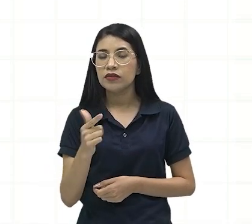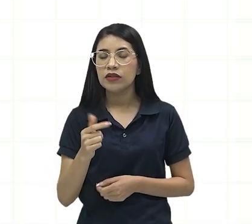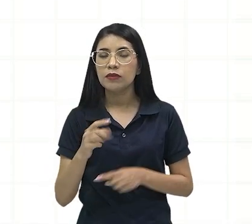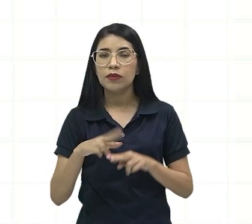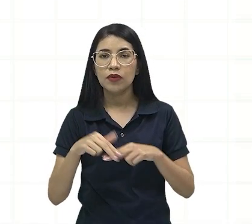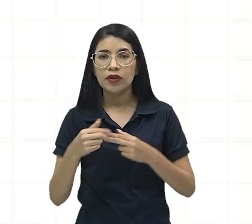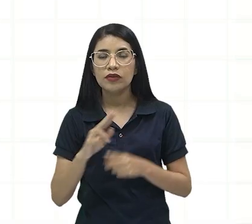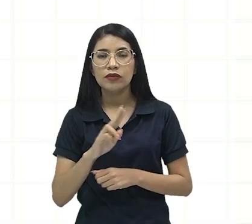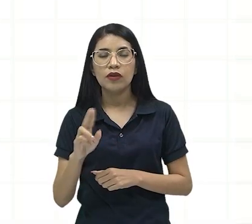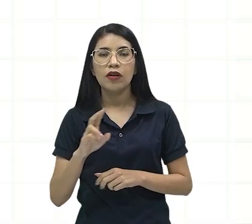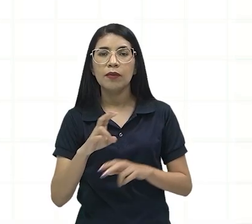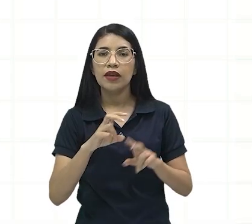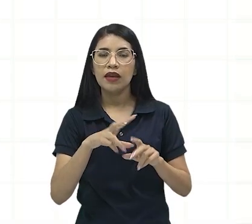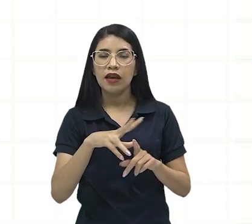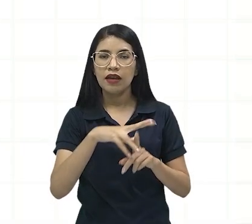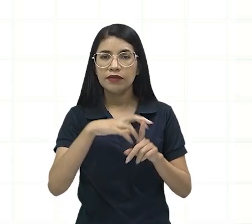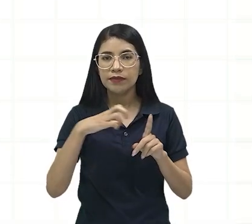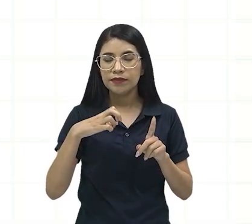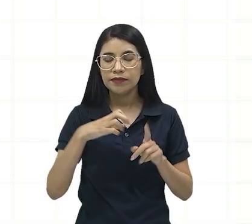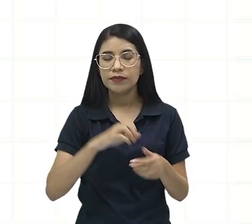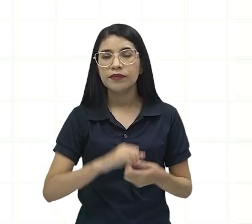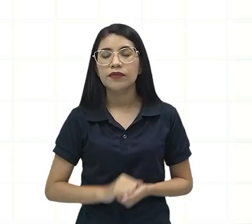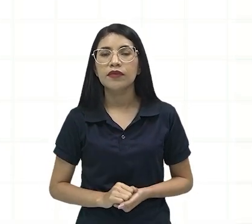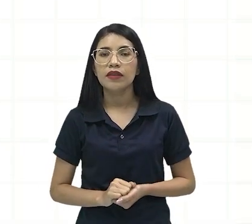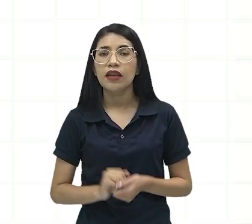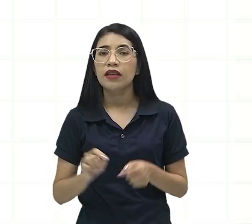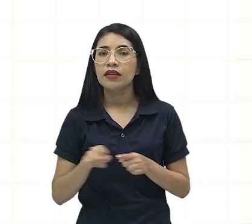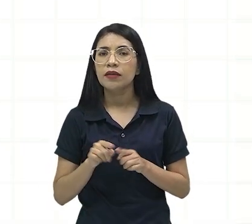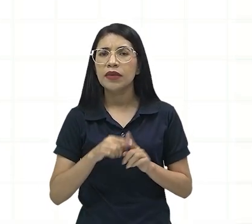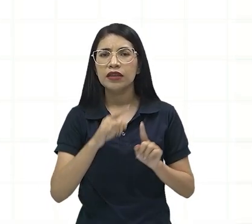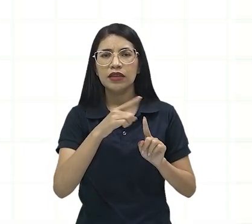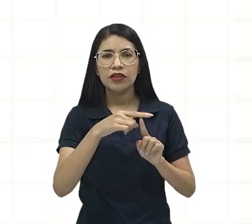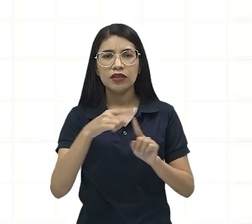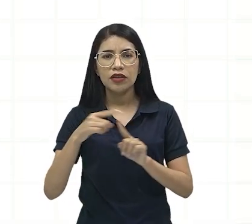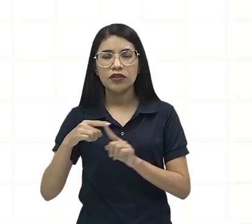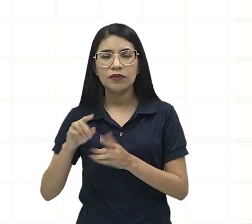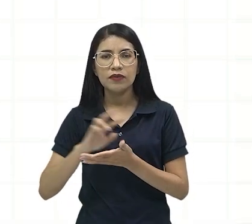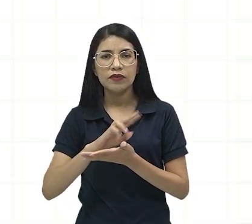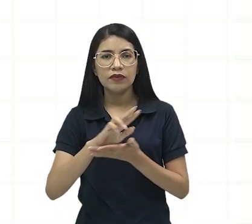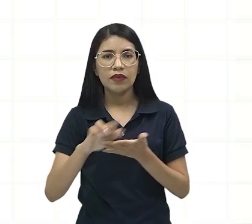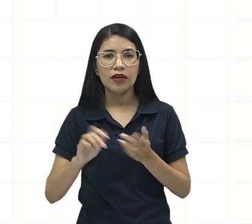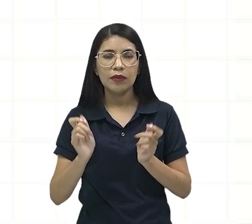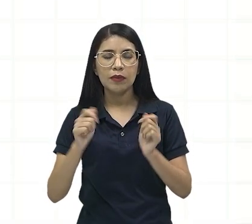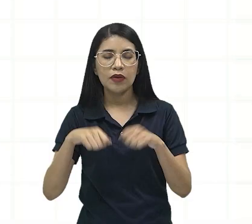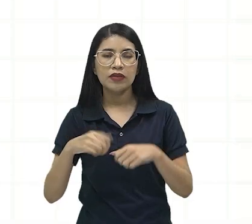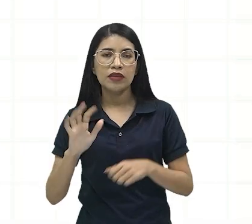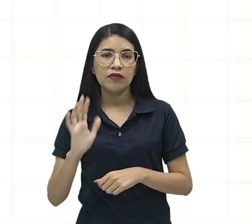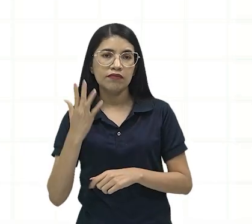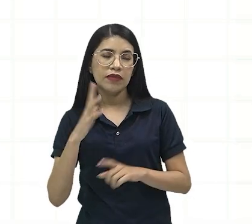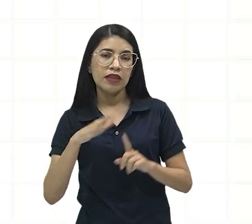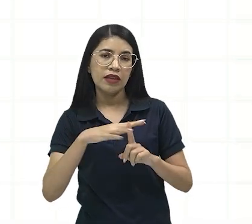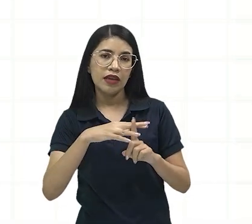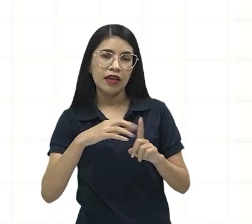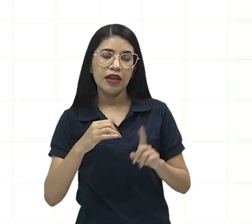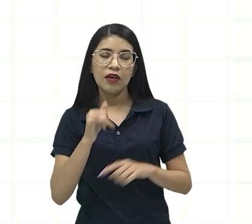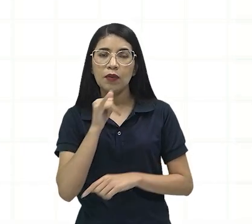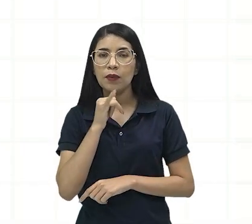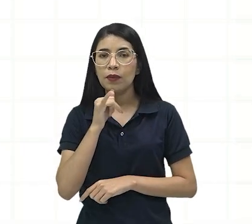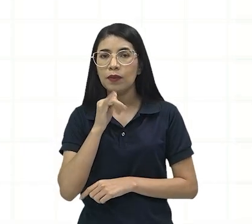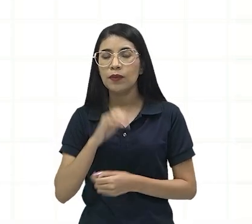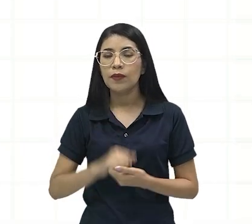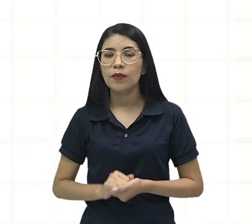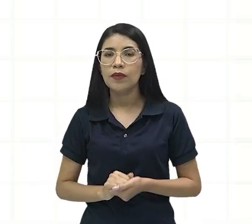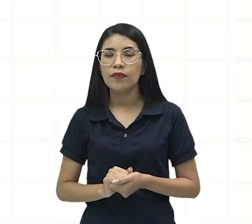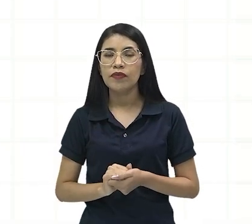de assexuada. E as várias formas de se ocorrer reprodução assexuada, nós temos aqui, ó,